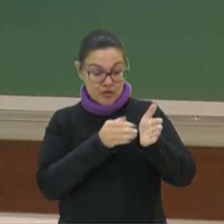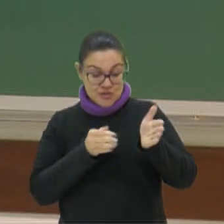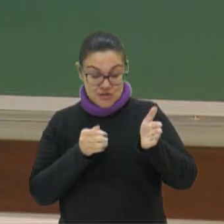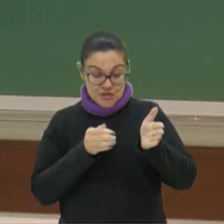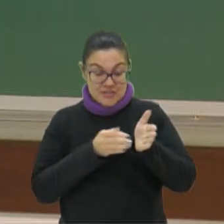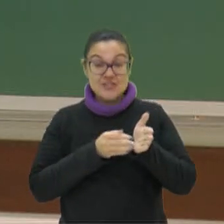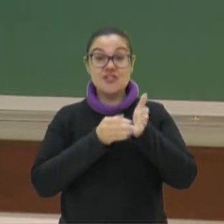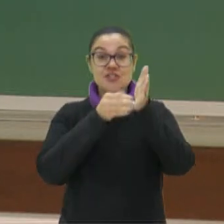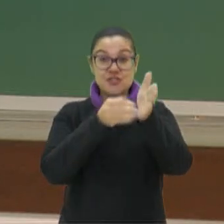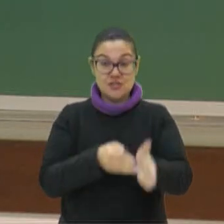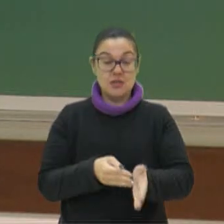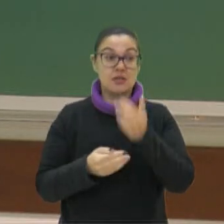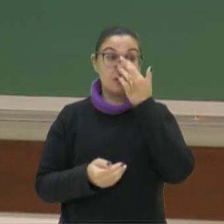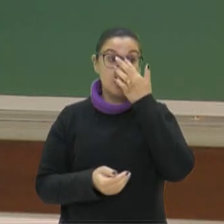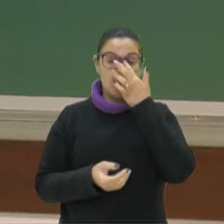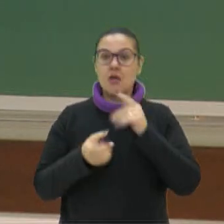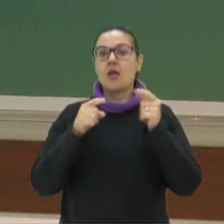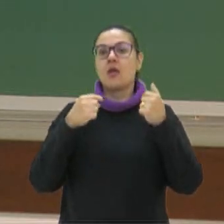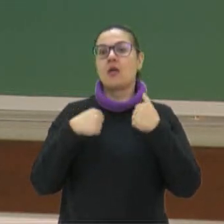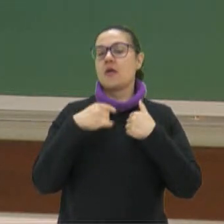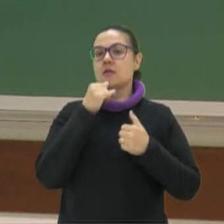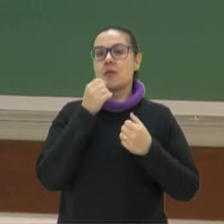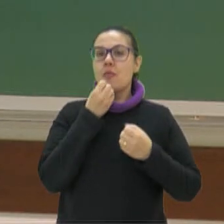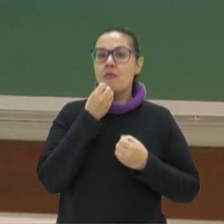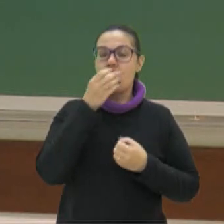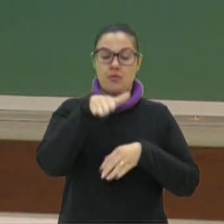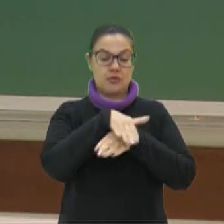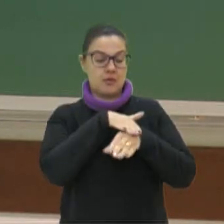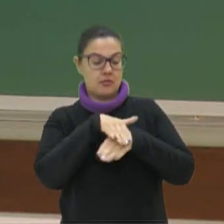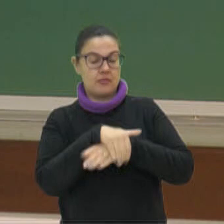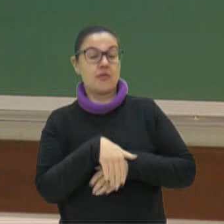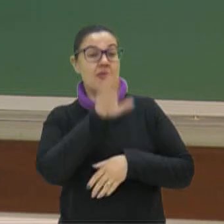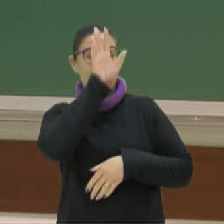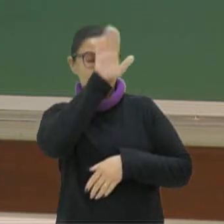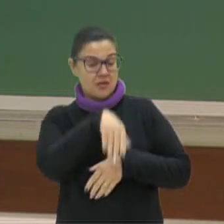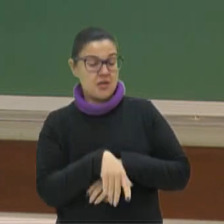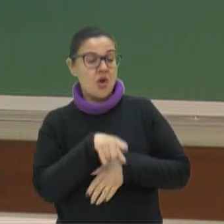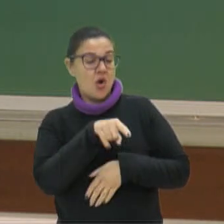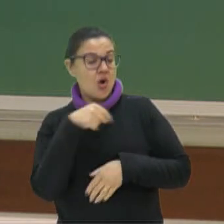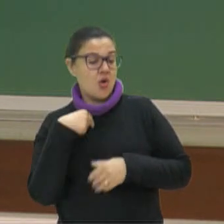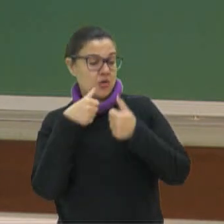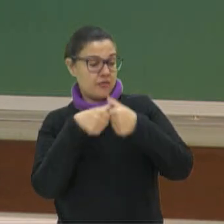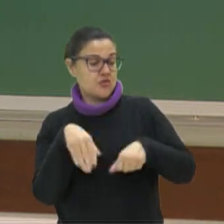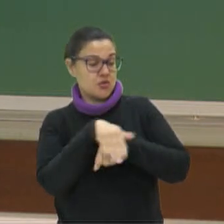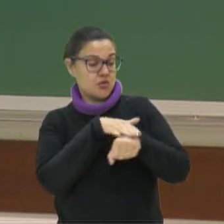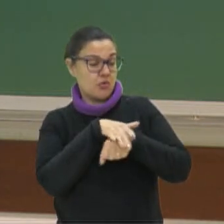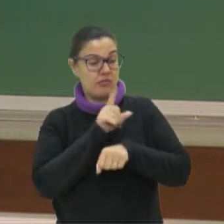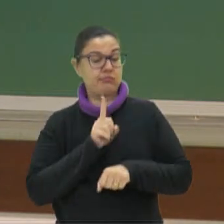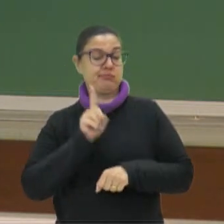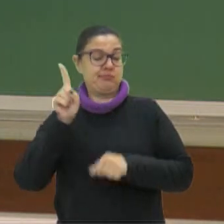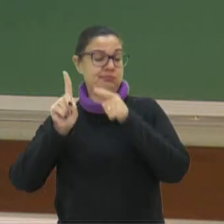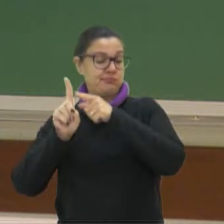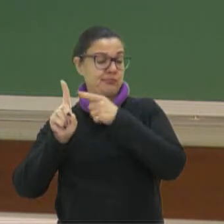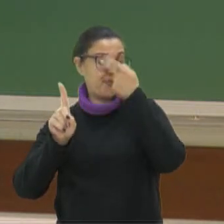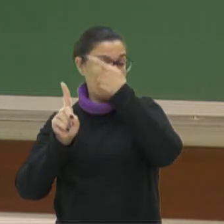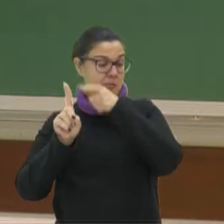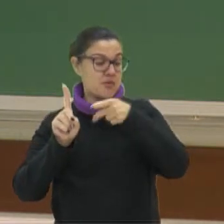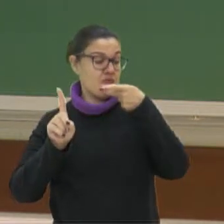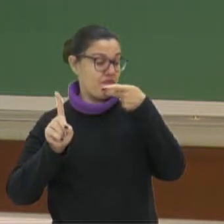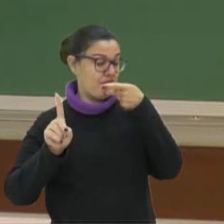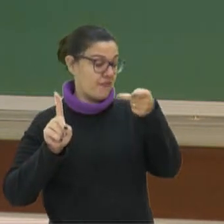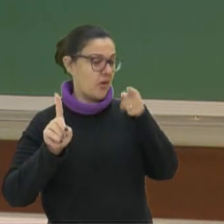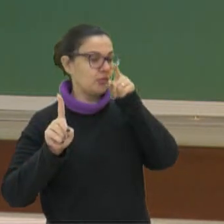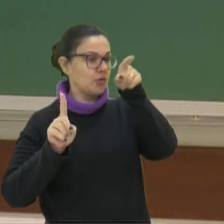dizentes, então eu vou contar para alguém que, numa conversa que eu tive, eu vou dizer o seguinte, eu estava conversando com fulano e o fulano